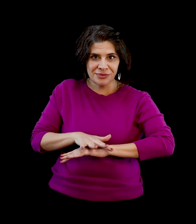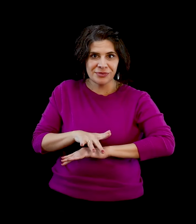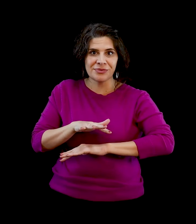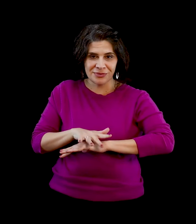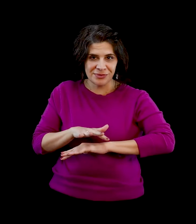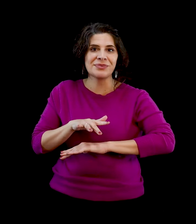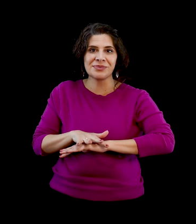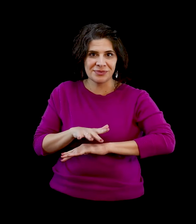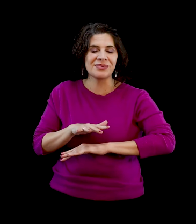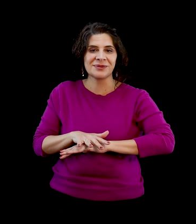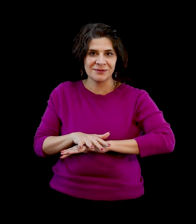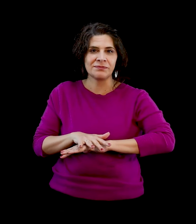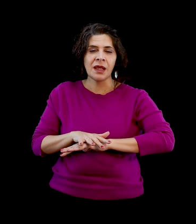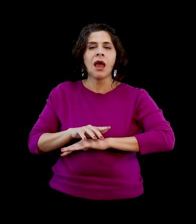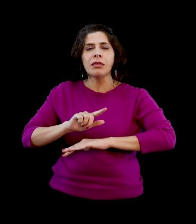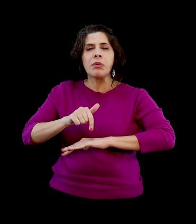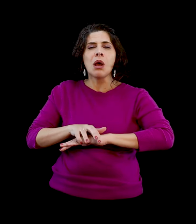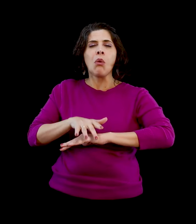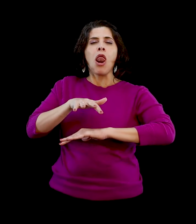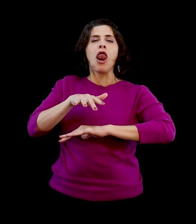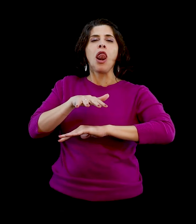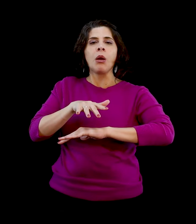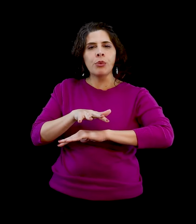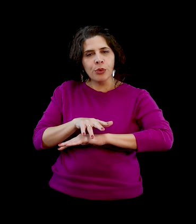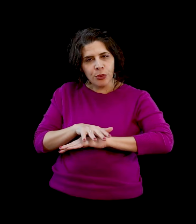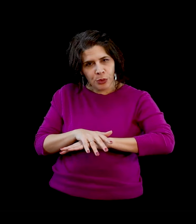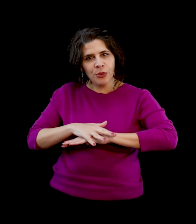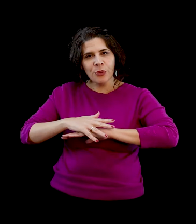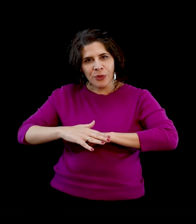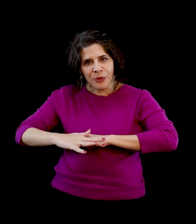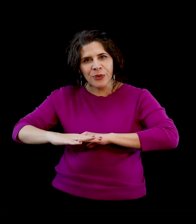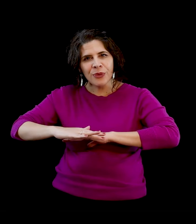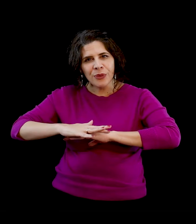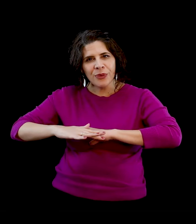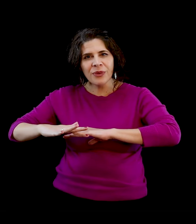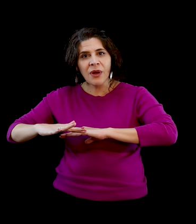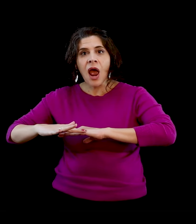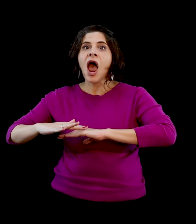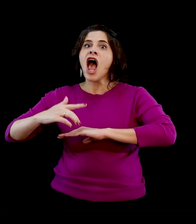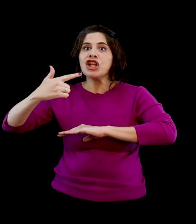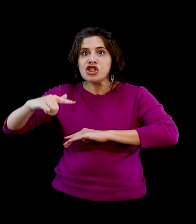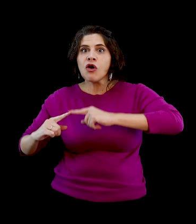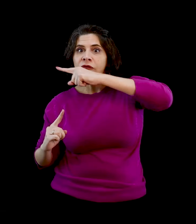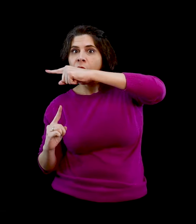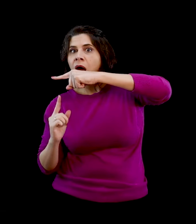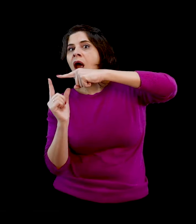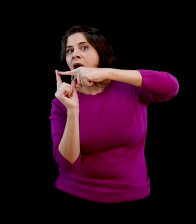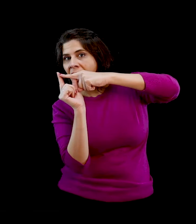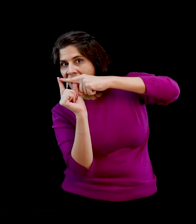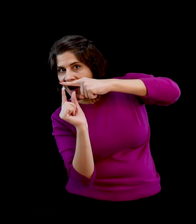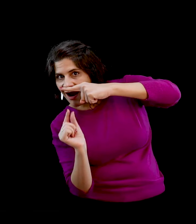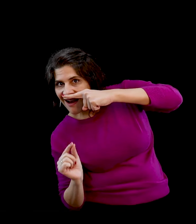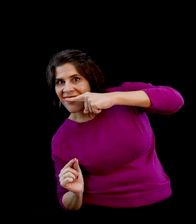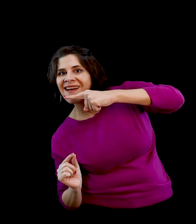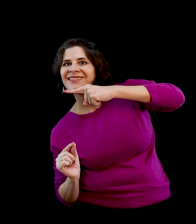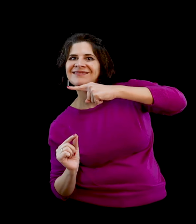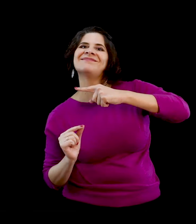E aqui ela tá quase, a água tá quase parando e já tem a gota caindo ali de